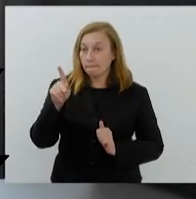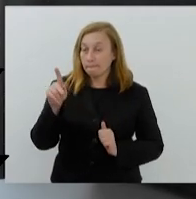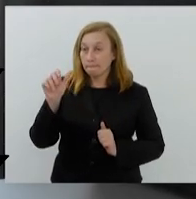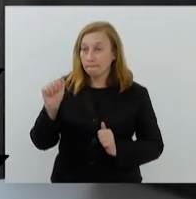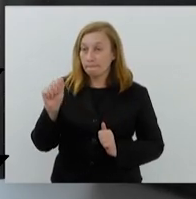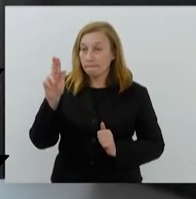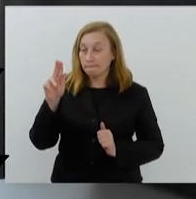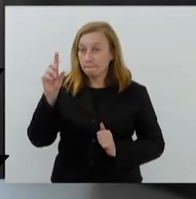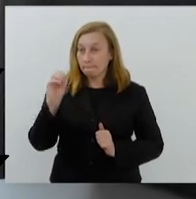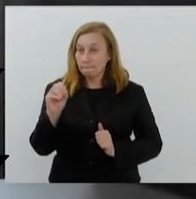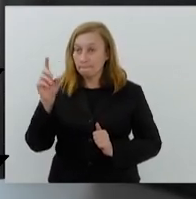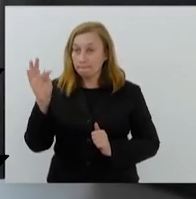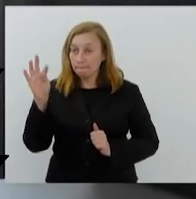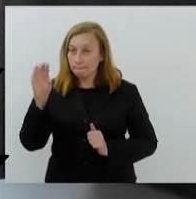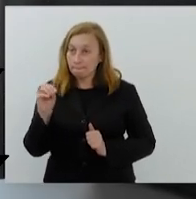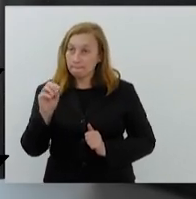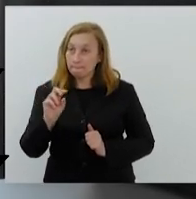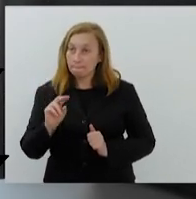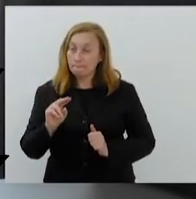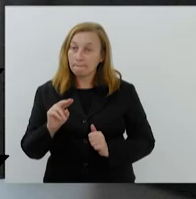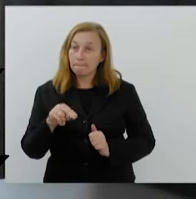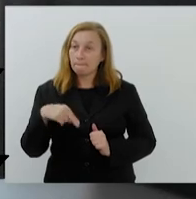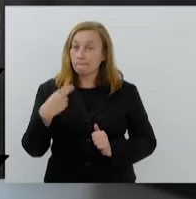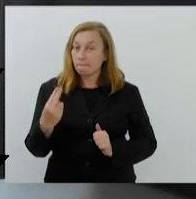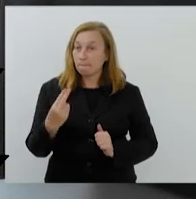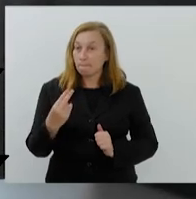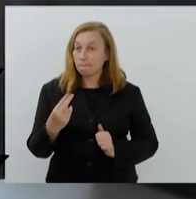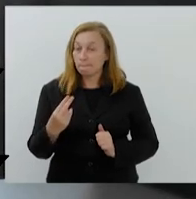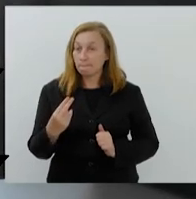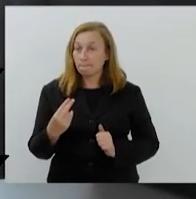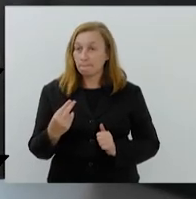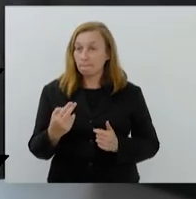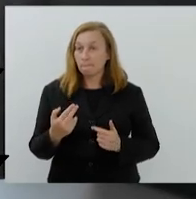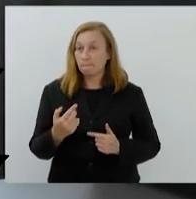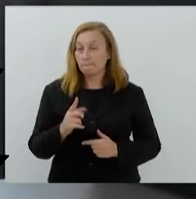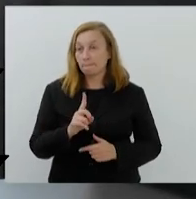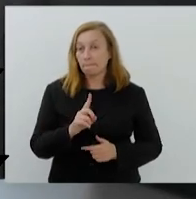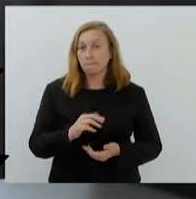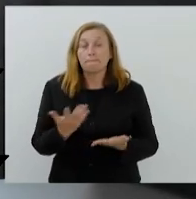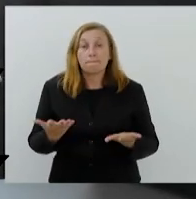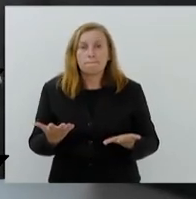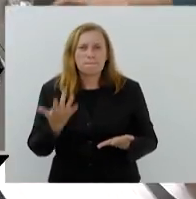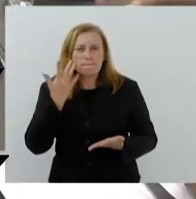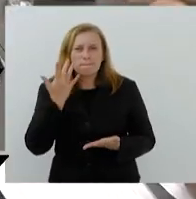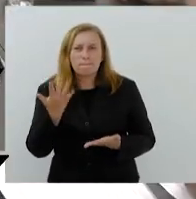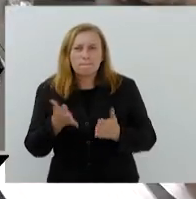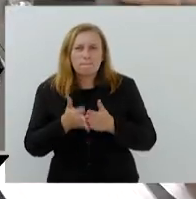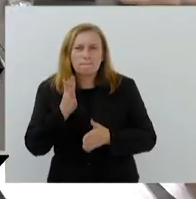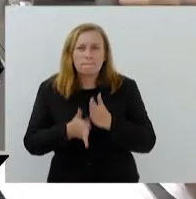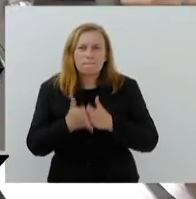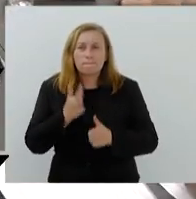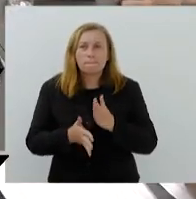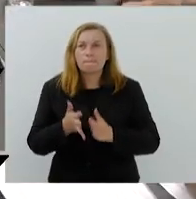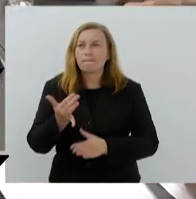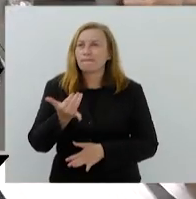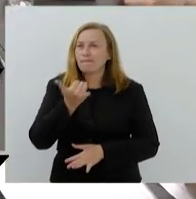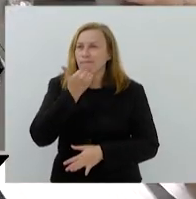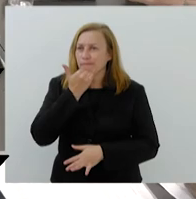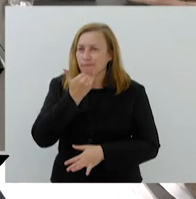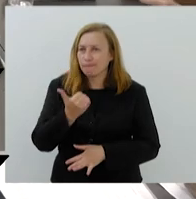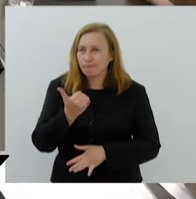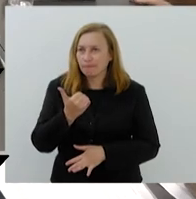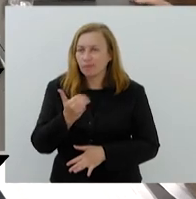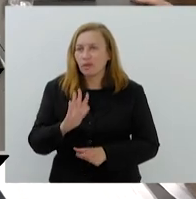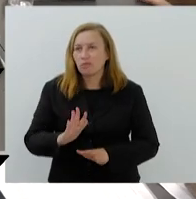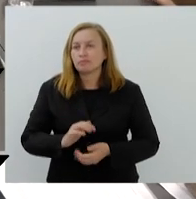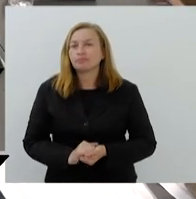como é que você vai botar na placa? Tá lá, ou isso ou aquilo. Olha só. Eu acho que... O senhor me desculpe.